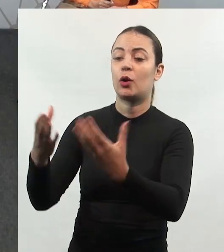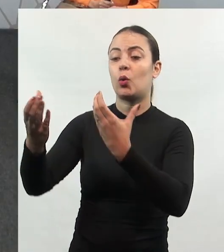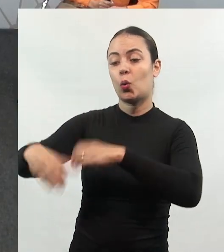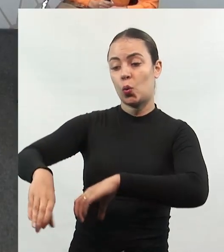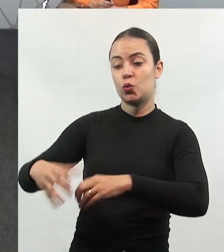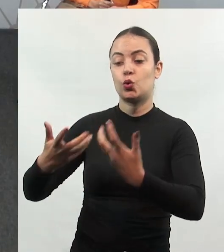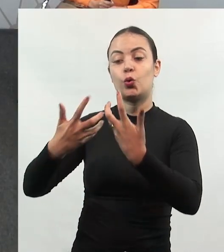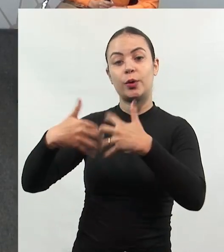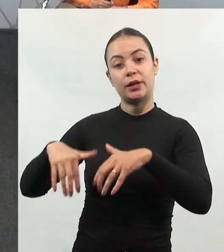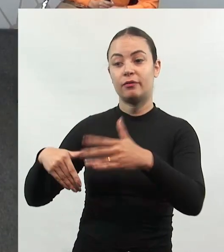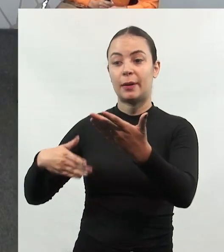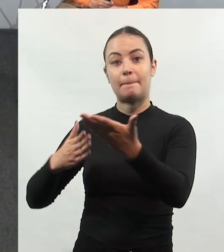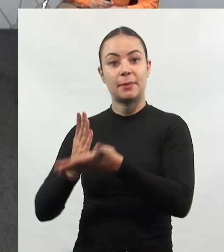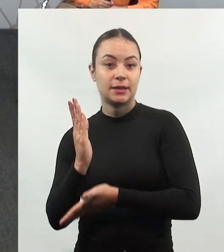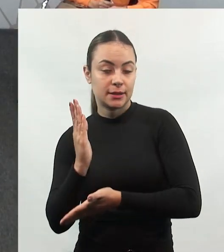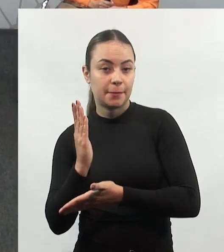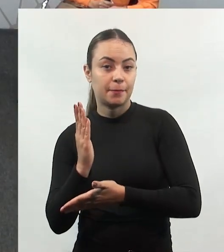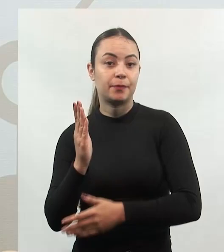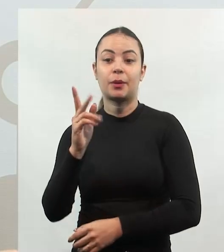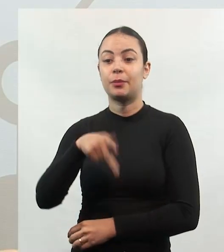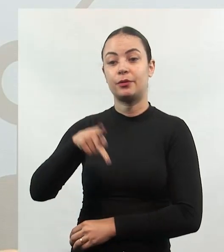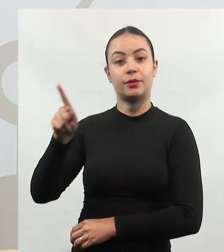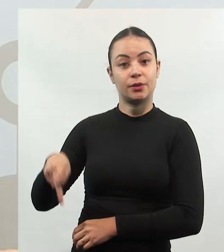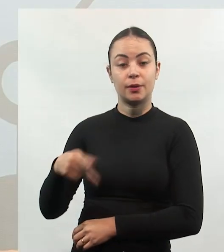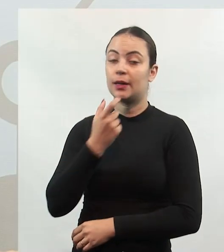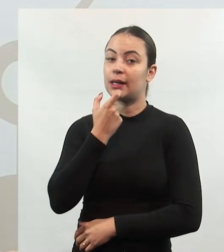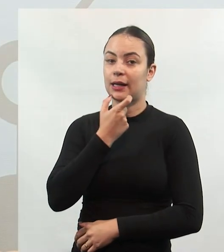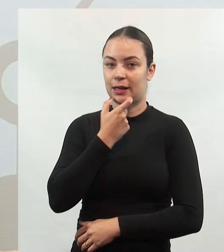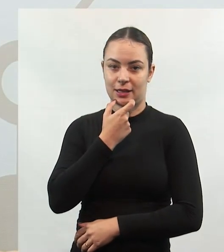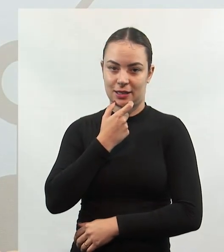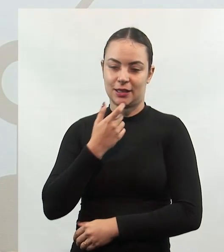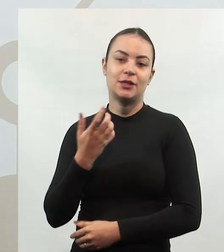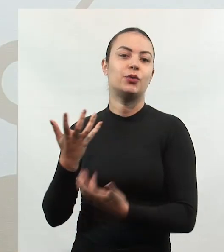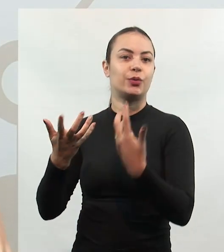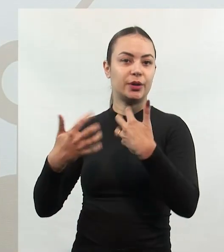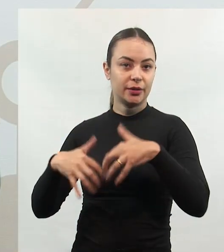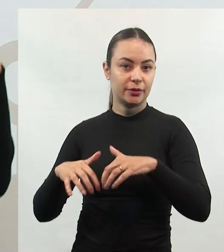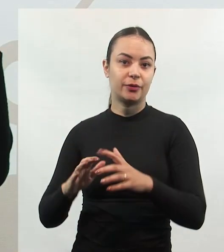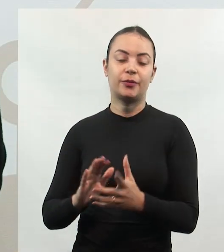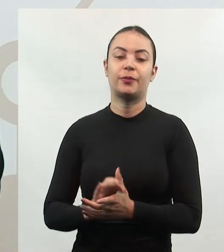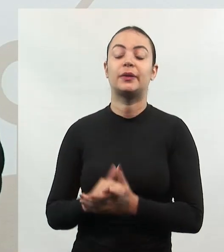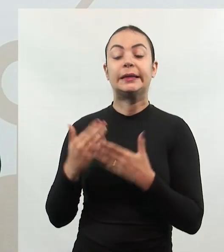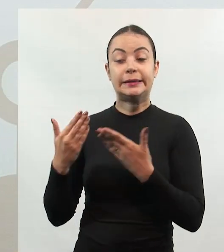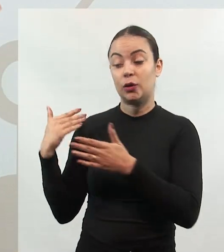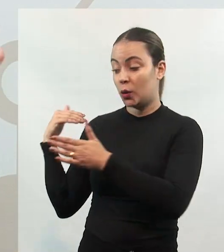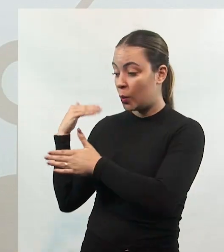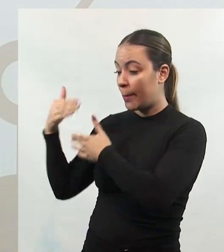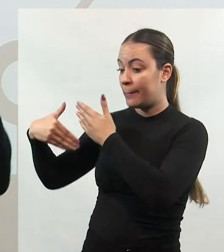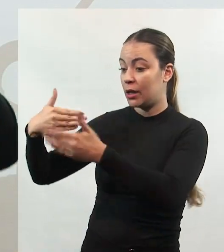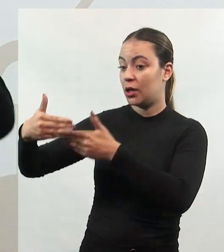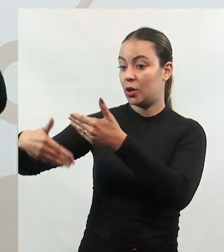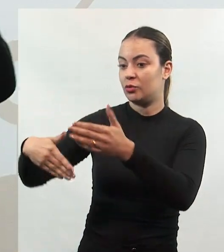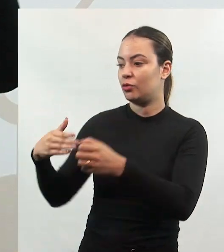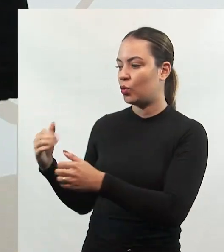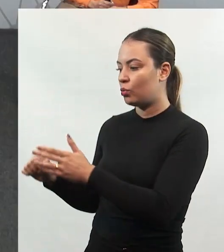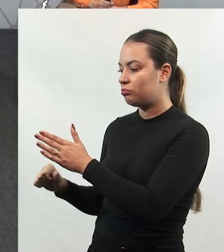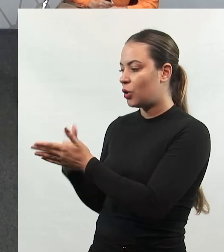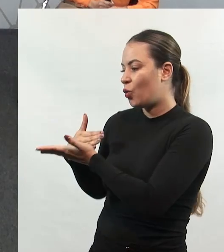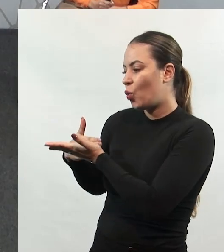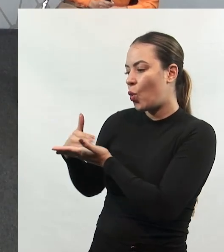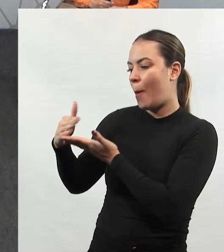Bear, trabalhei também como gestora lá. E, enfim, trabalhei na Uniron, na finca, então